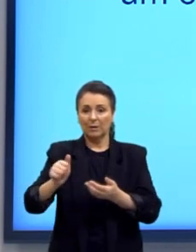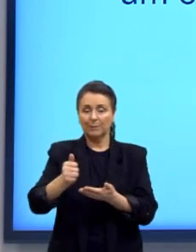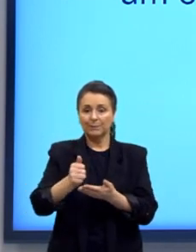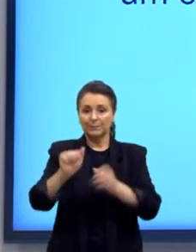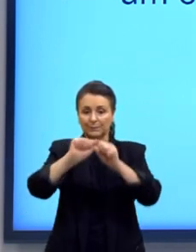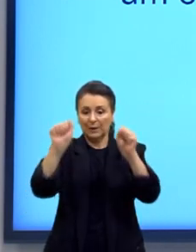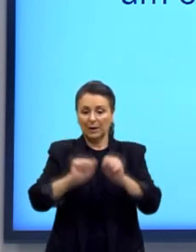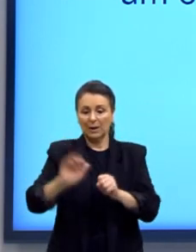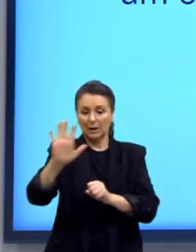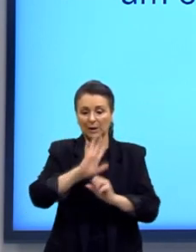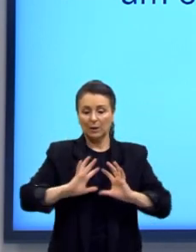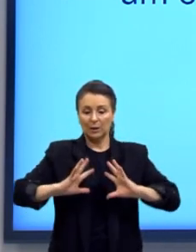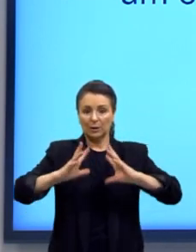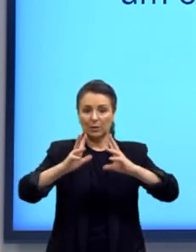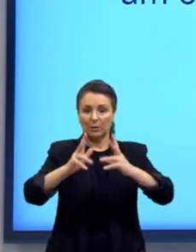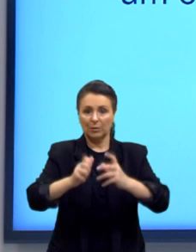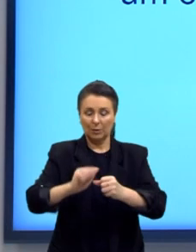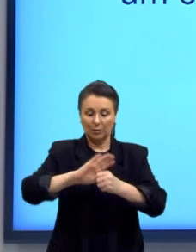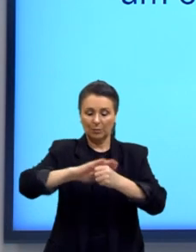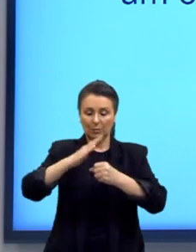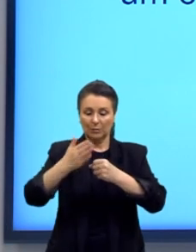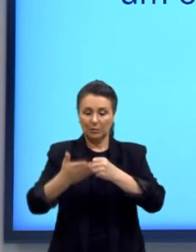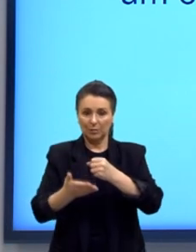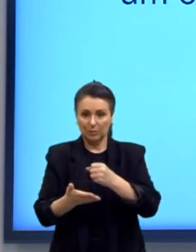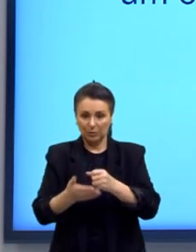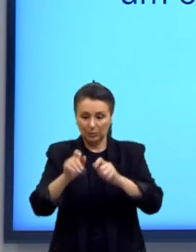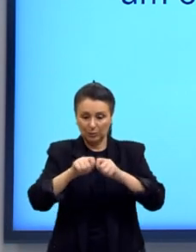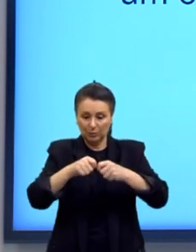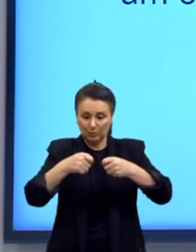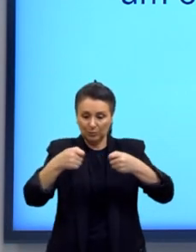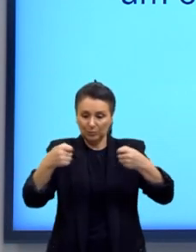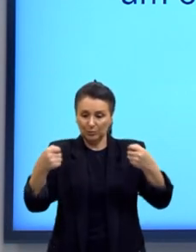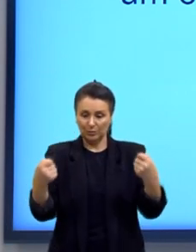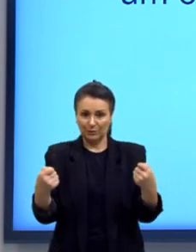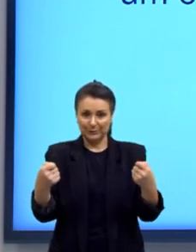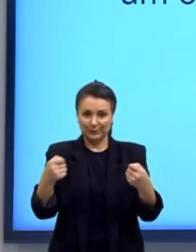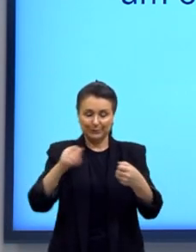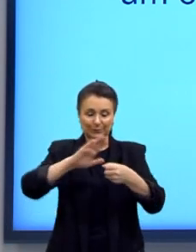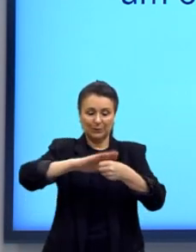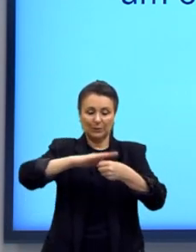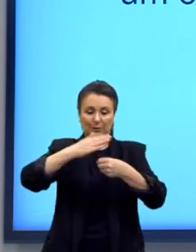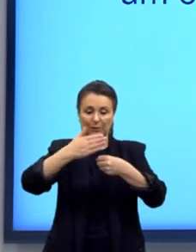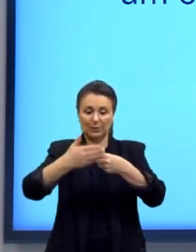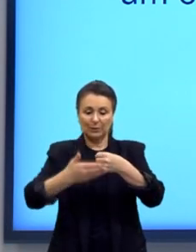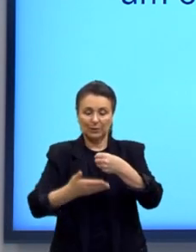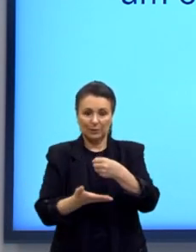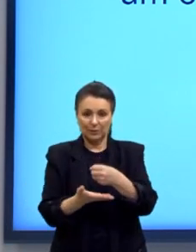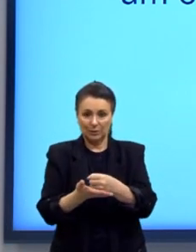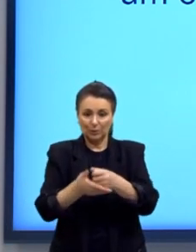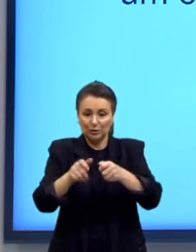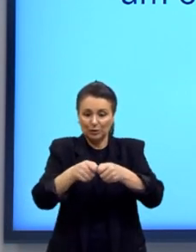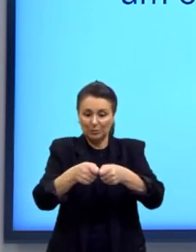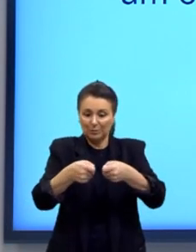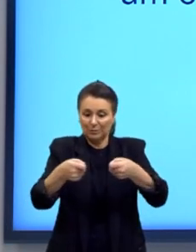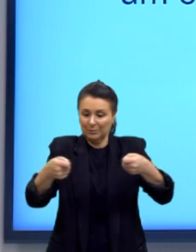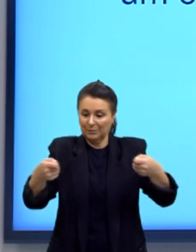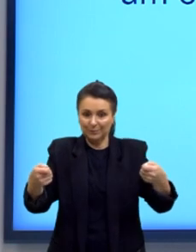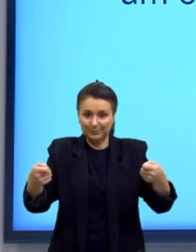a área da região que contorna todo sólido então no cilindro quando nós fazemos a sua planificação